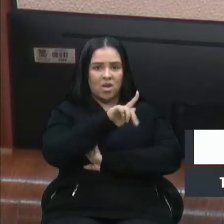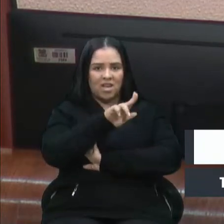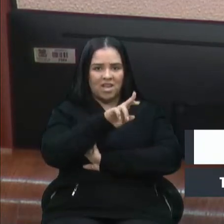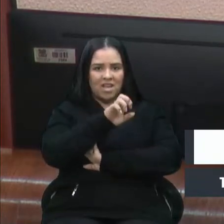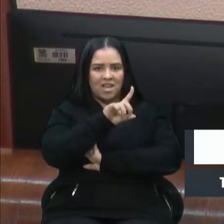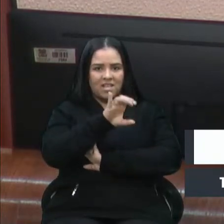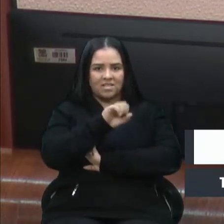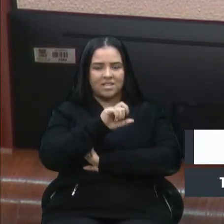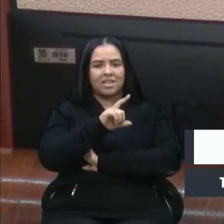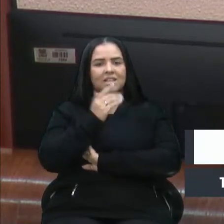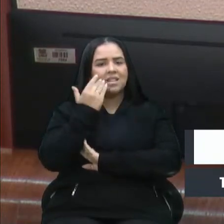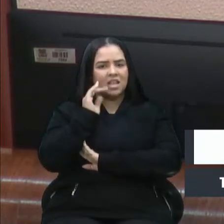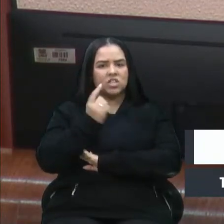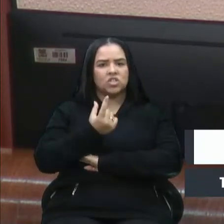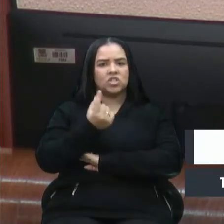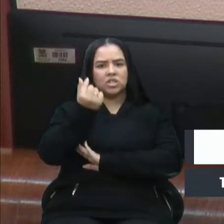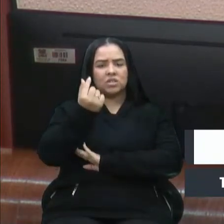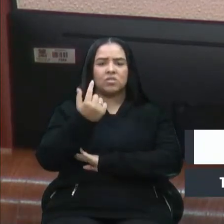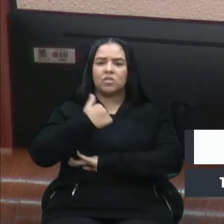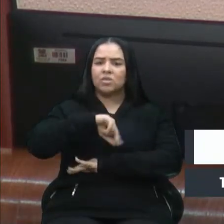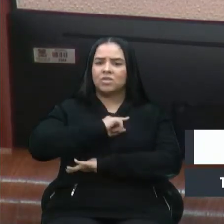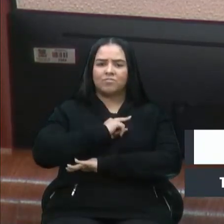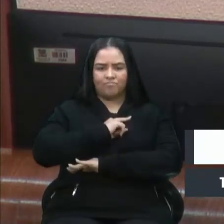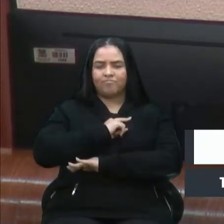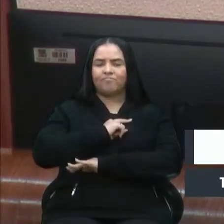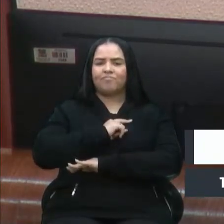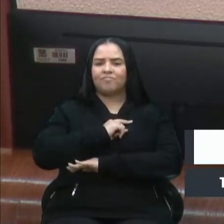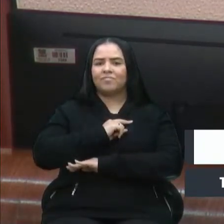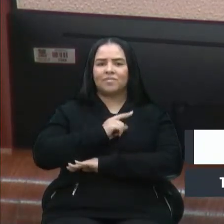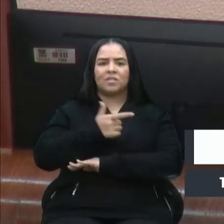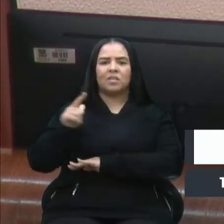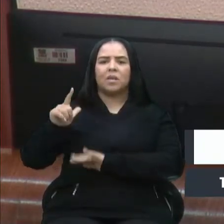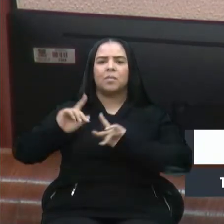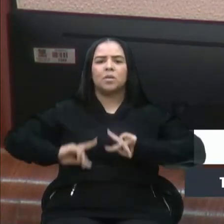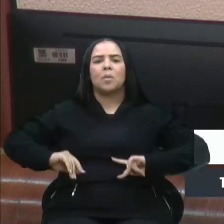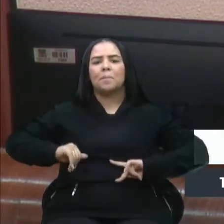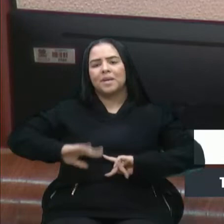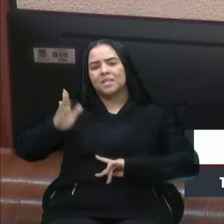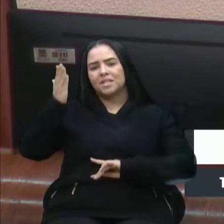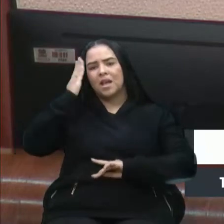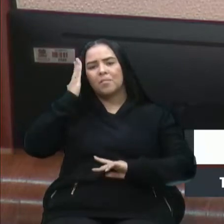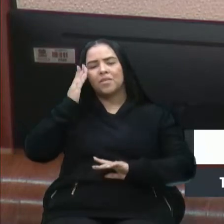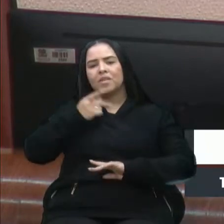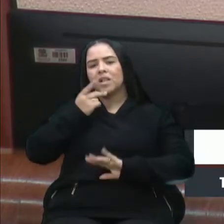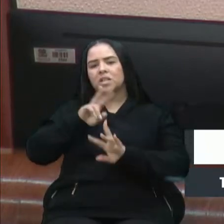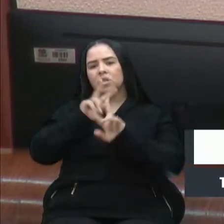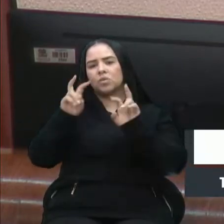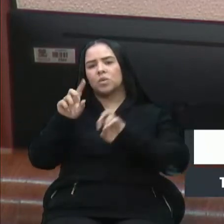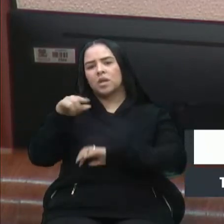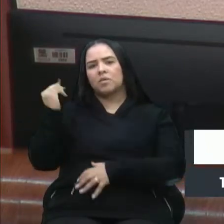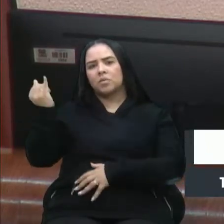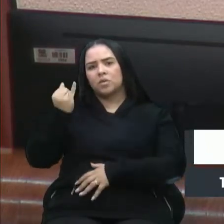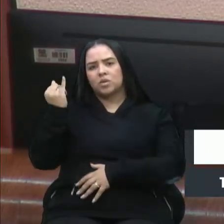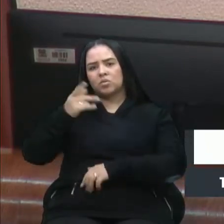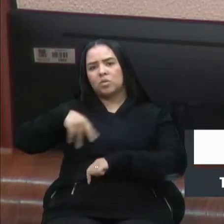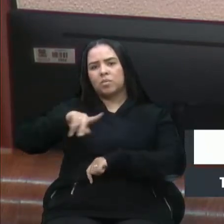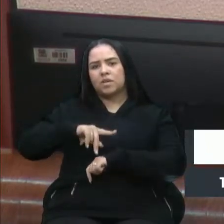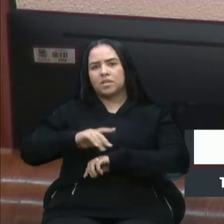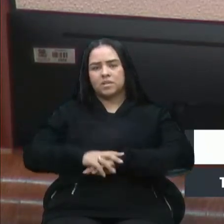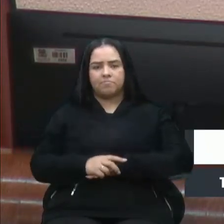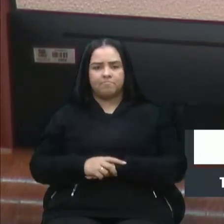a gente tá um pouco excelente né É uma pena que a gente não tenha pessoas com mais pro inclusive falando sobre esse tema que é tão importante para o